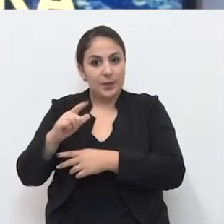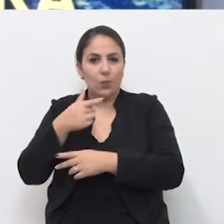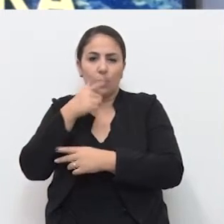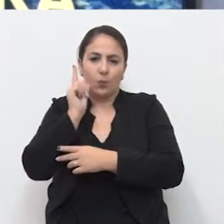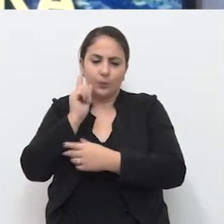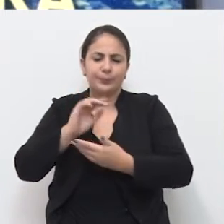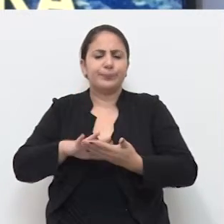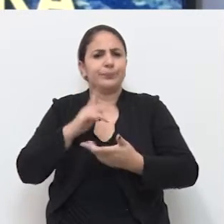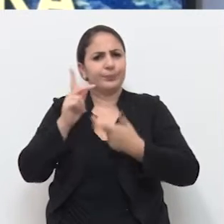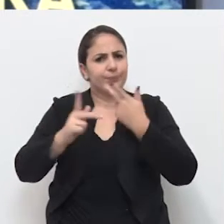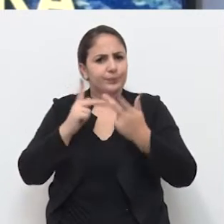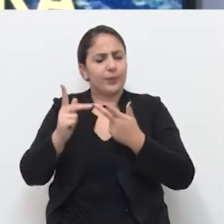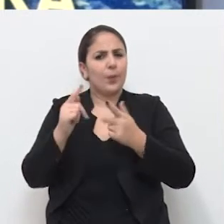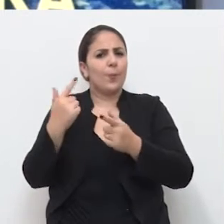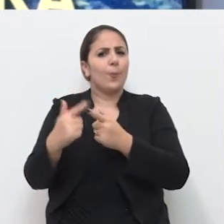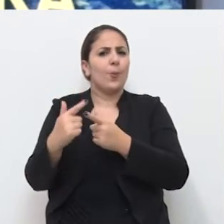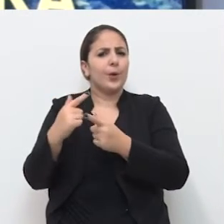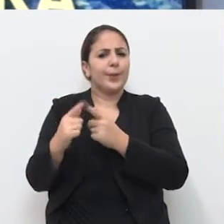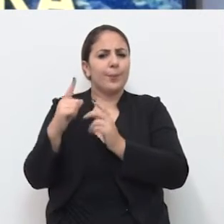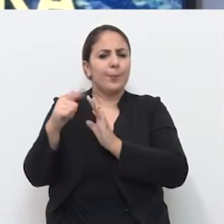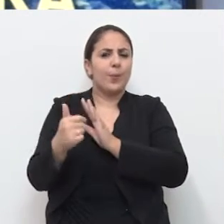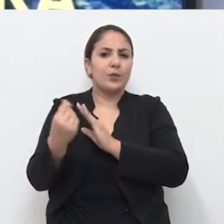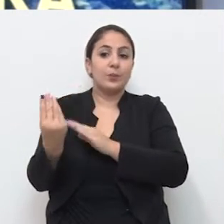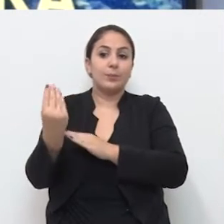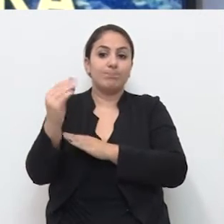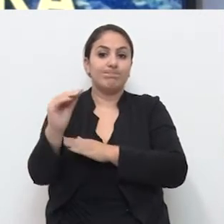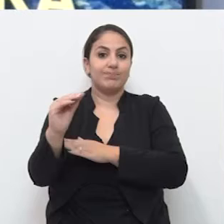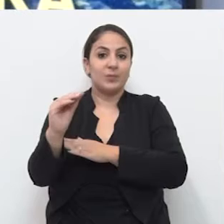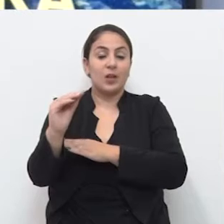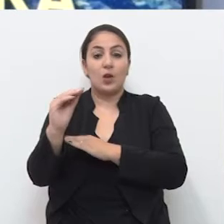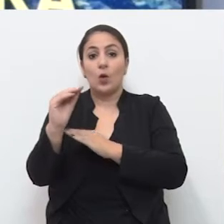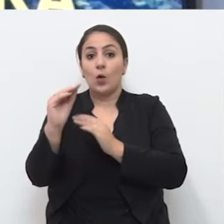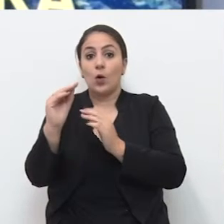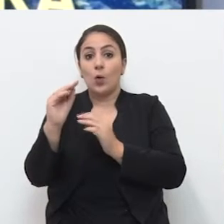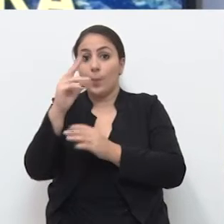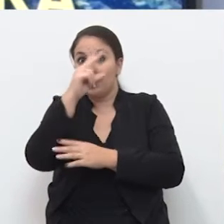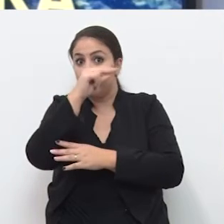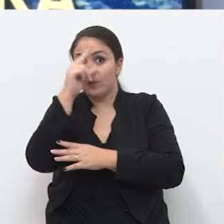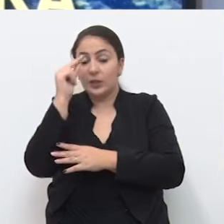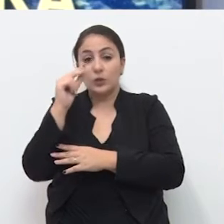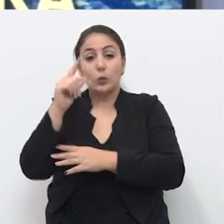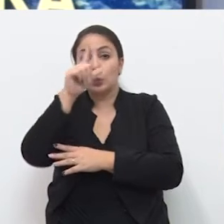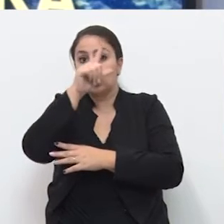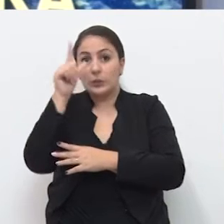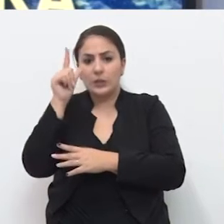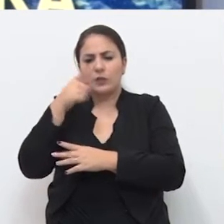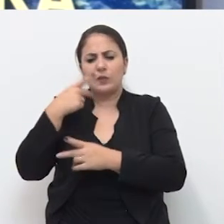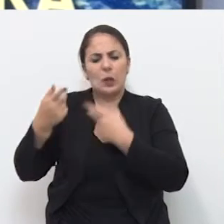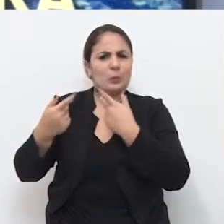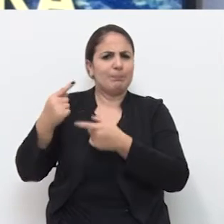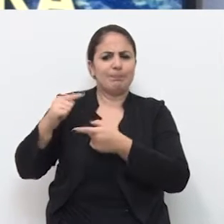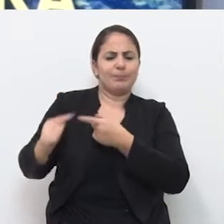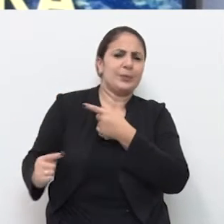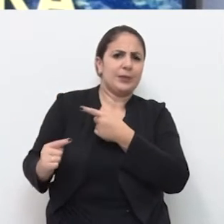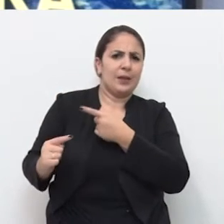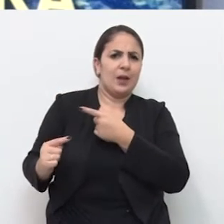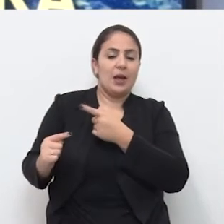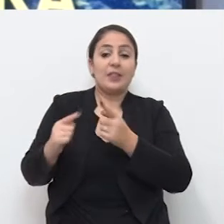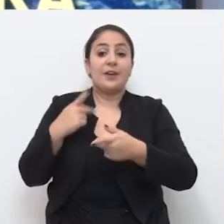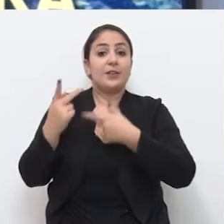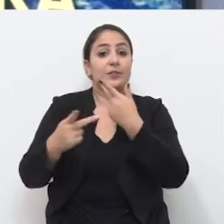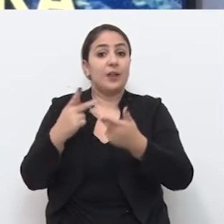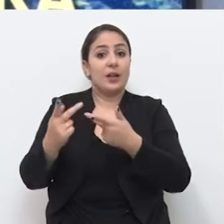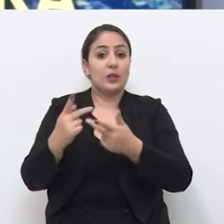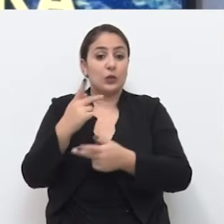ontem. Sua fala foi motivada após uma nota do prefeito Luciano Azevedo, que discordava do anúncio feito pelo vereador